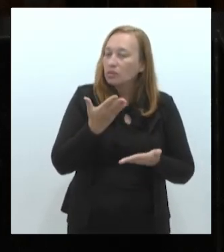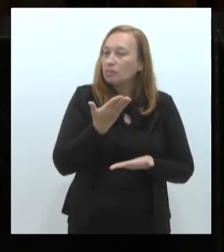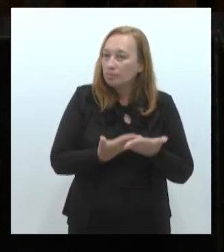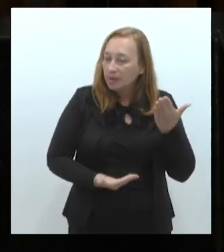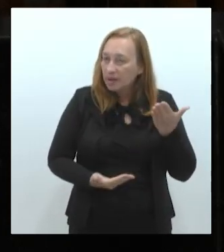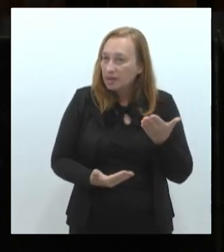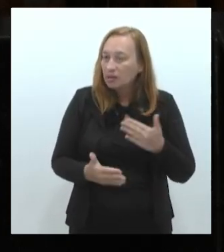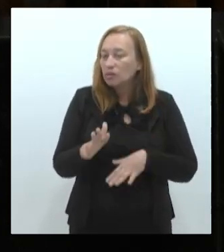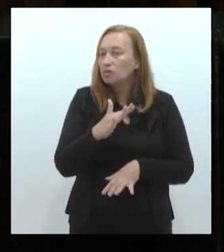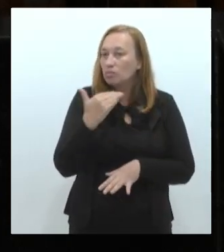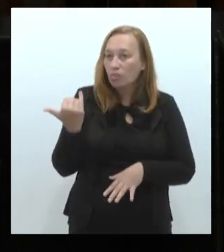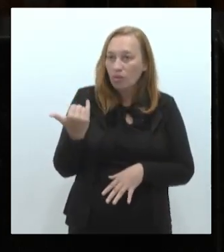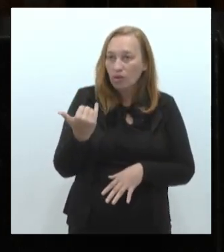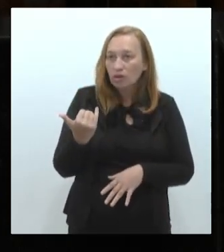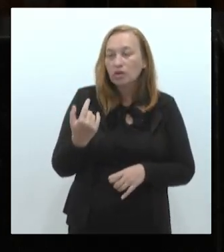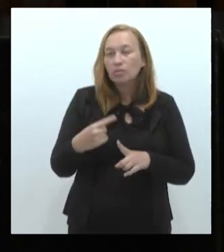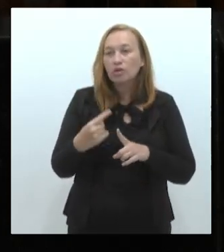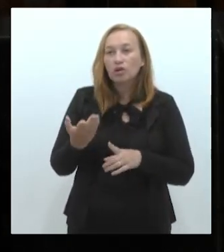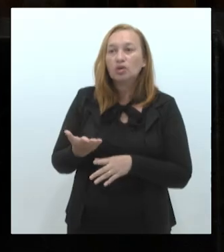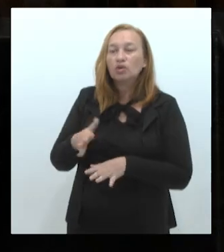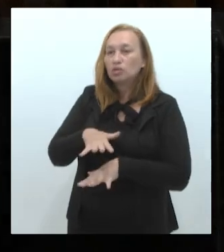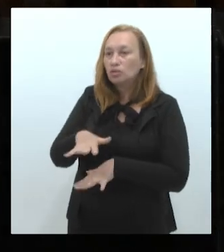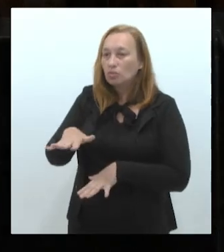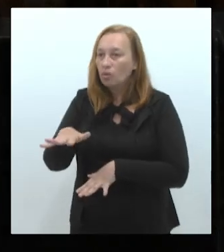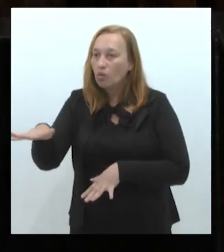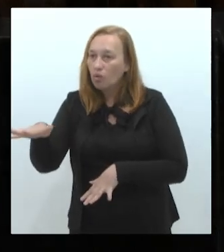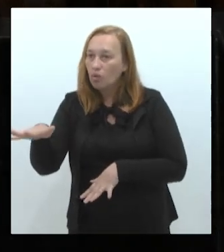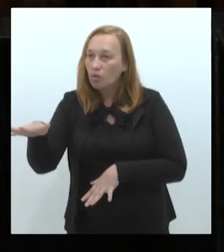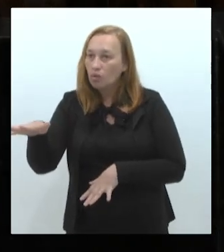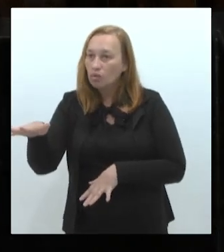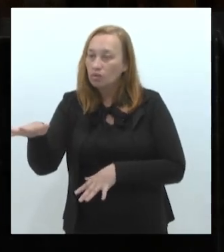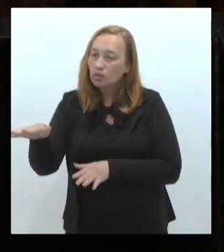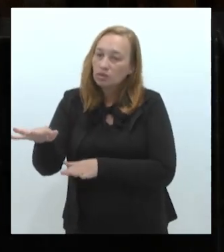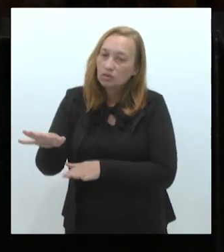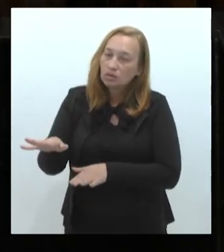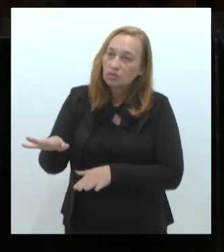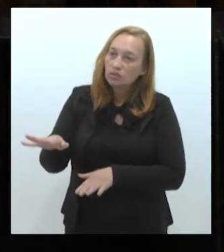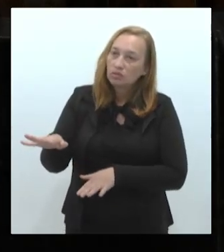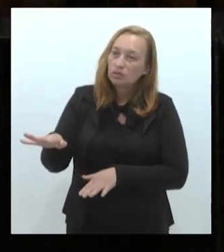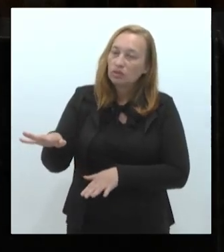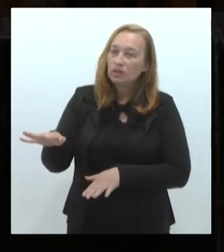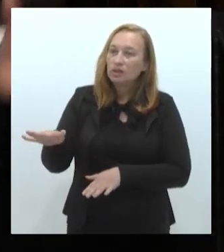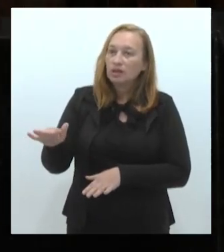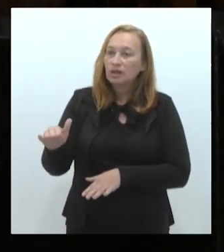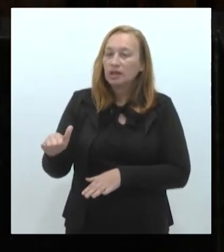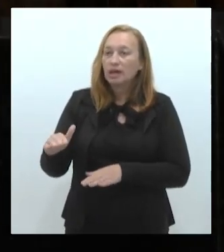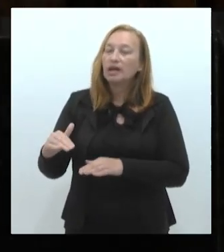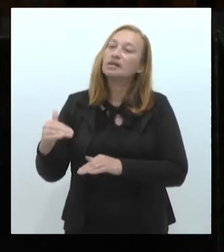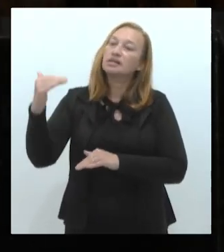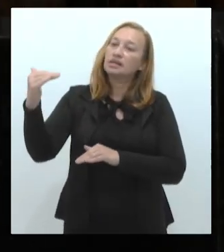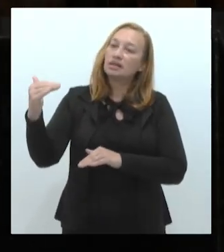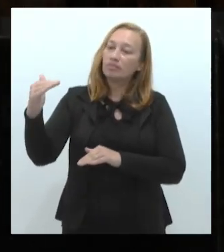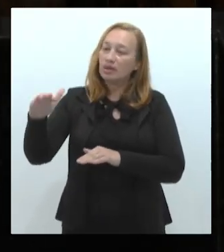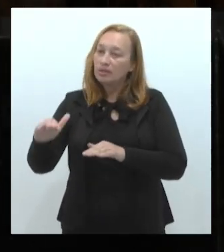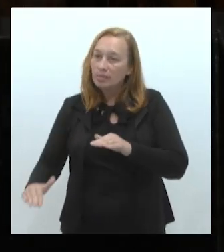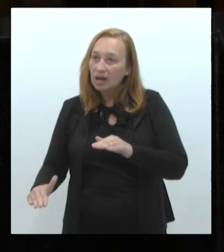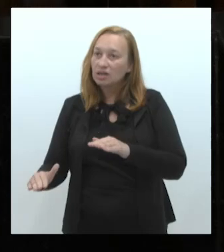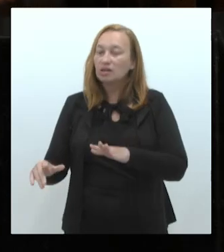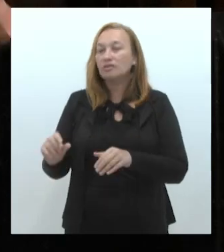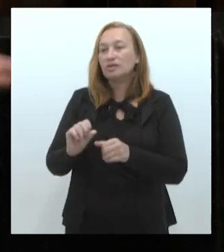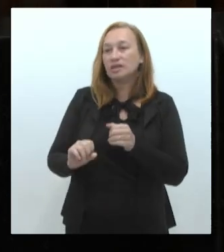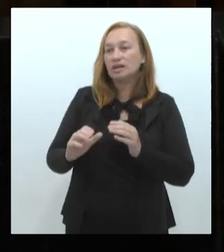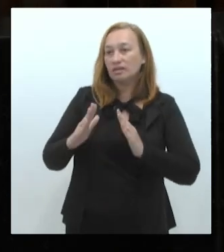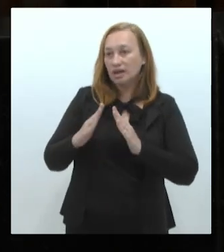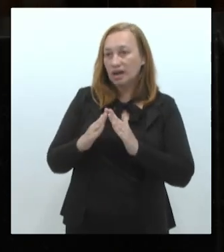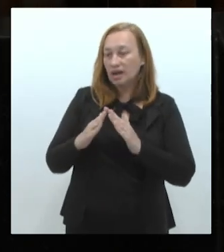com morte, porque no morro atrás, no morro em cima, no morro do lado, no rio da frente, fizeram um condomínio para bacana, e fizeram